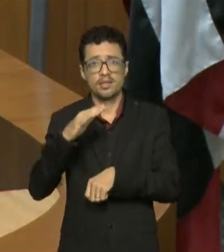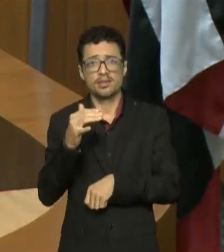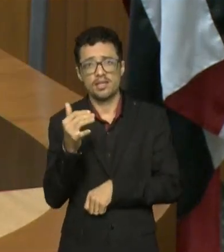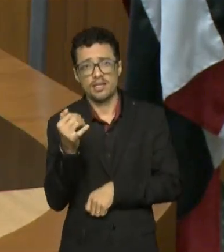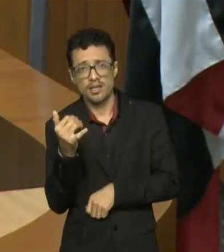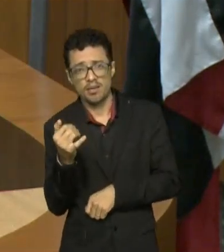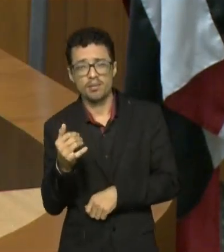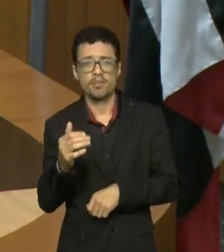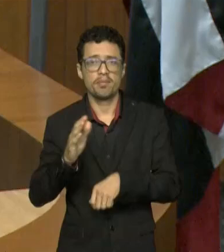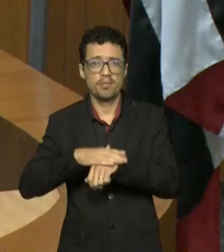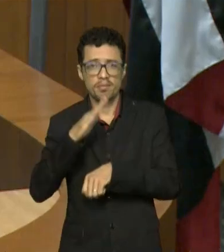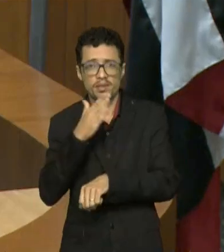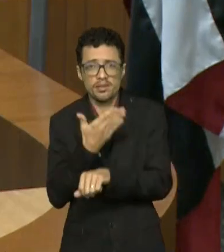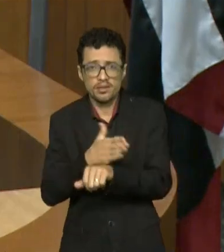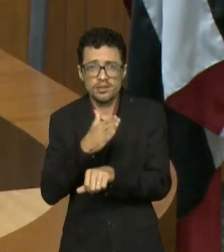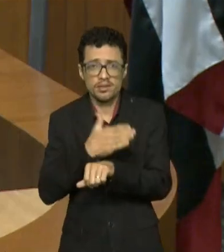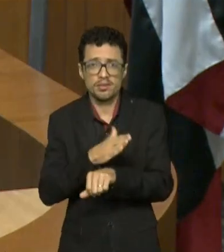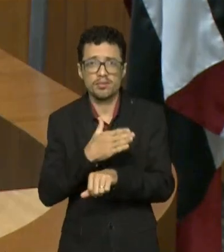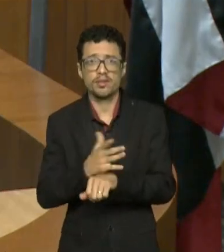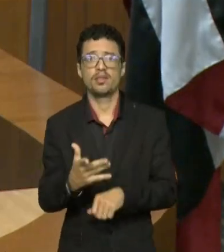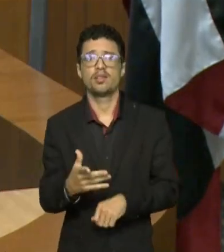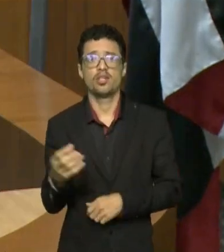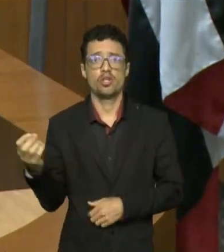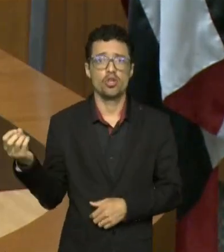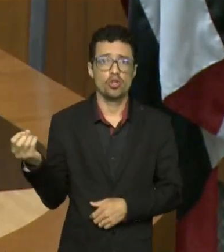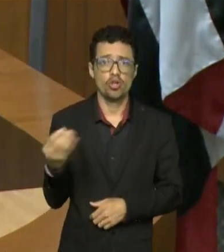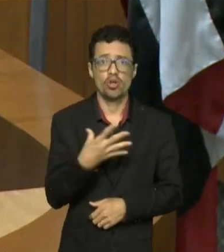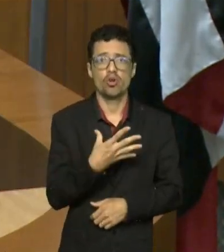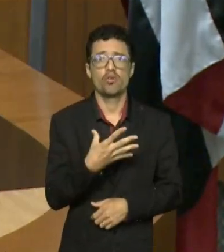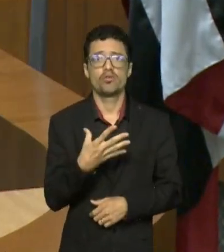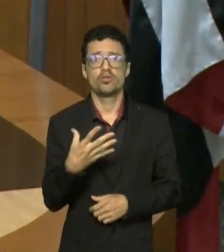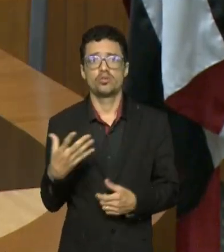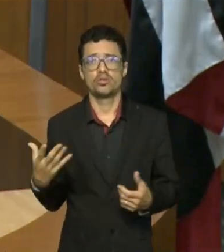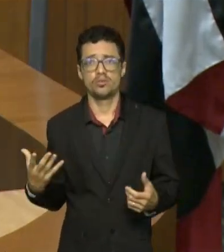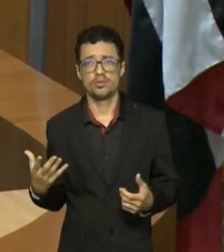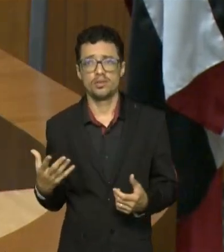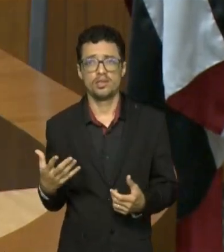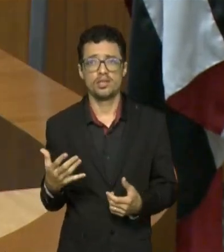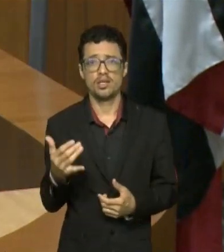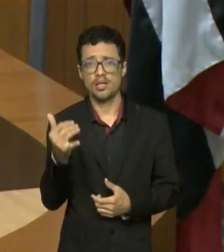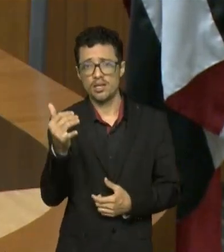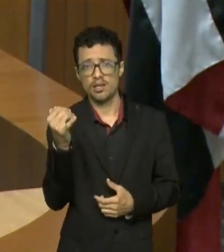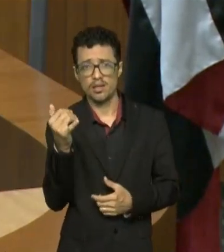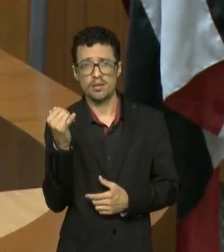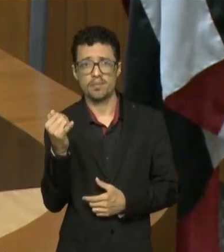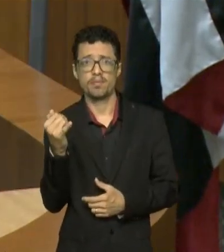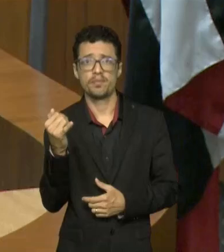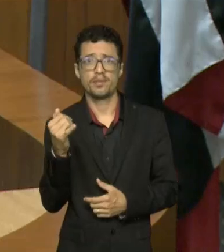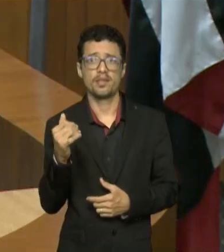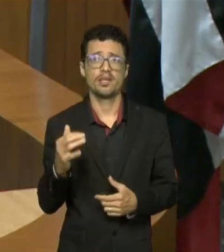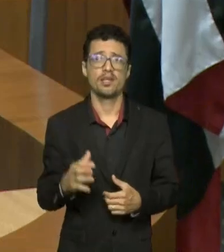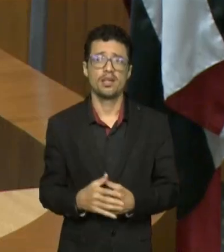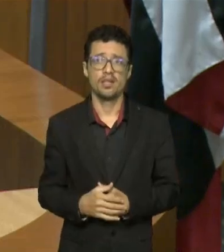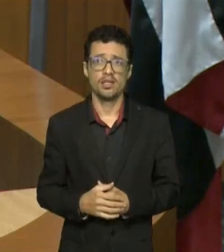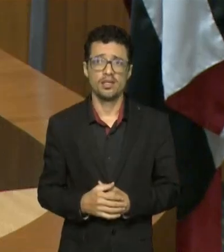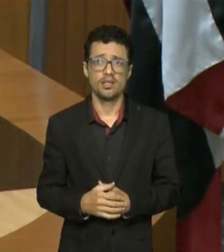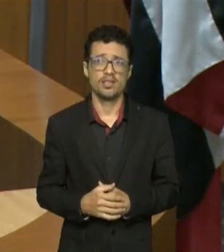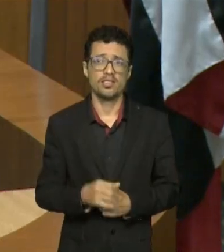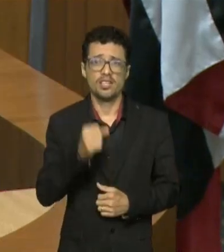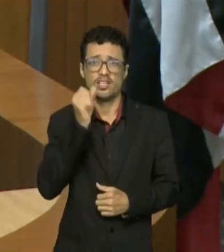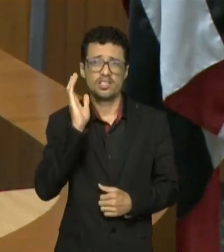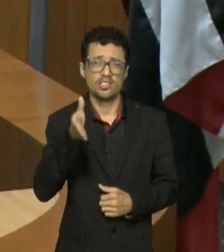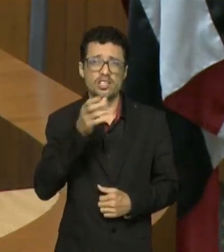treinamento e renovação dos seus equipamentos, vide as pistolas que utilizam, a maioria aí utilizam pistolas